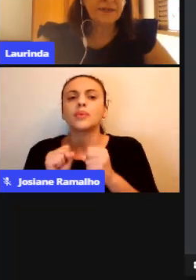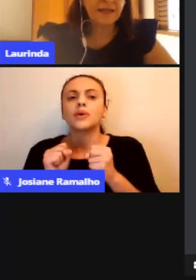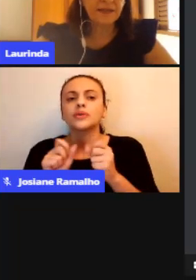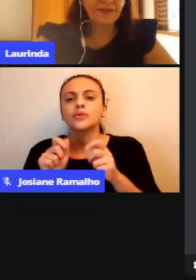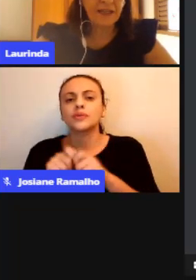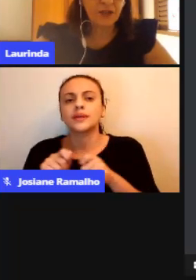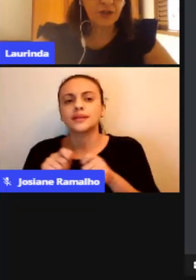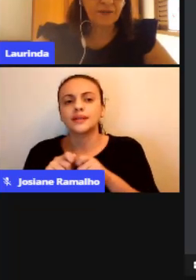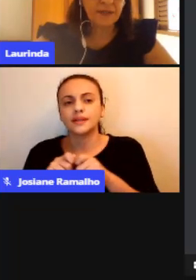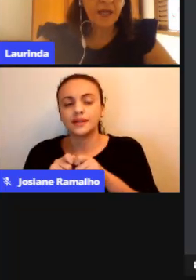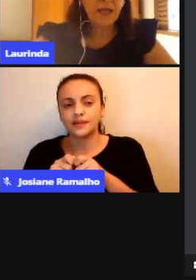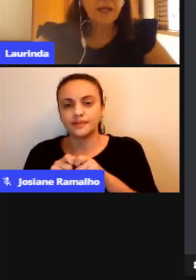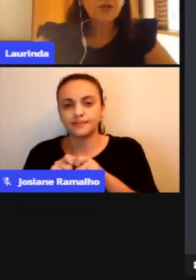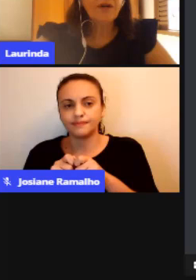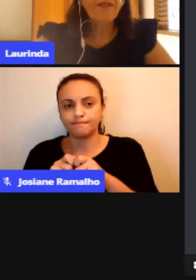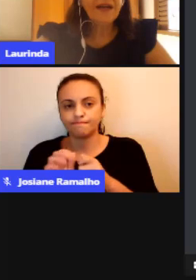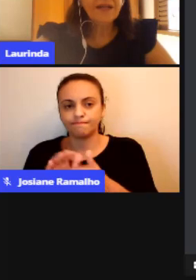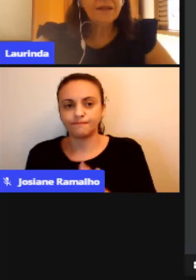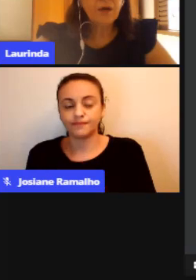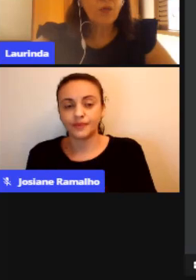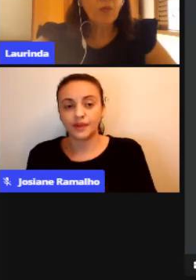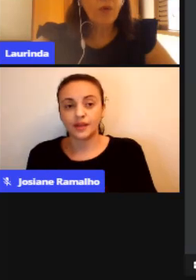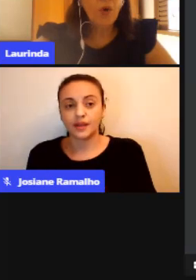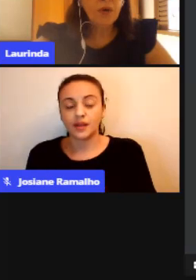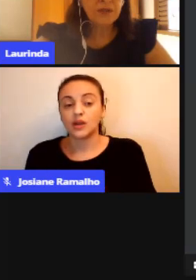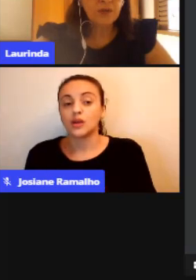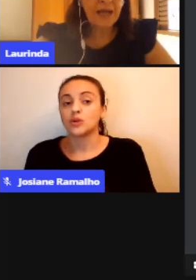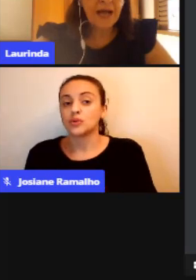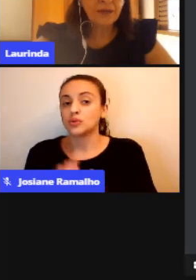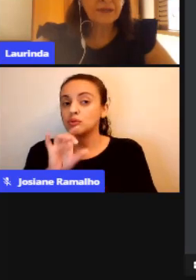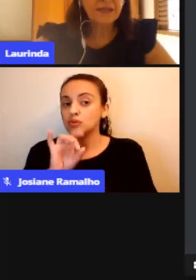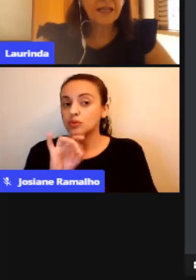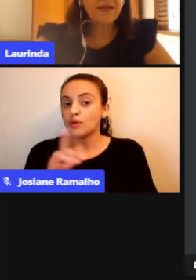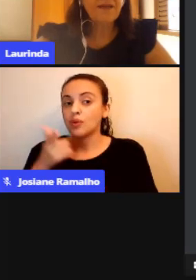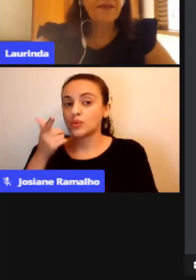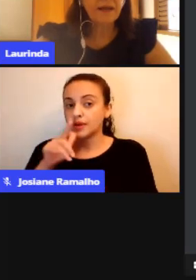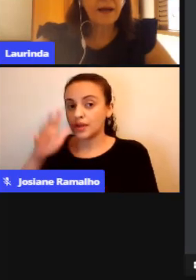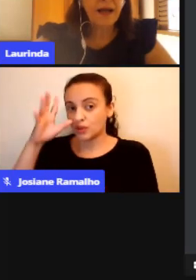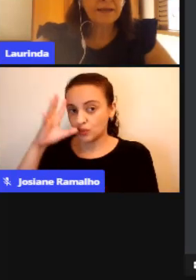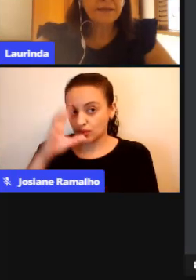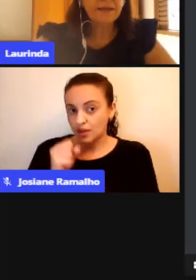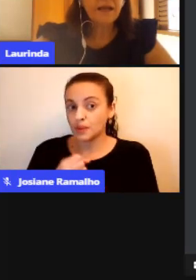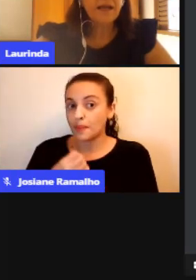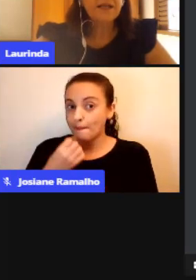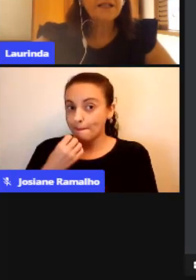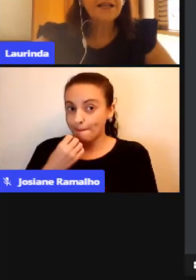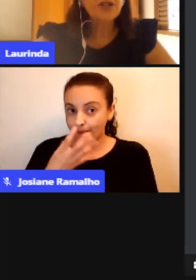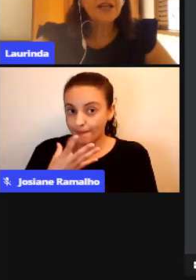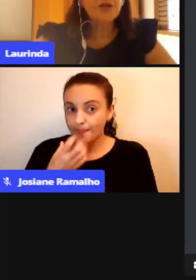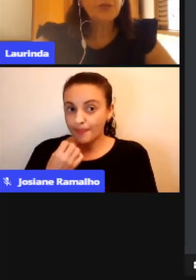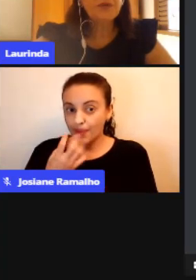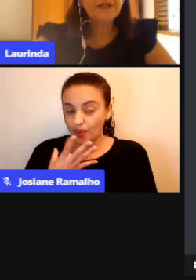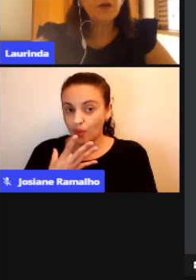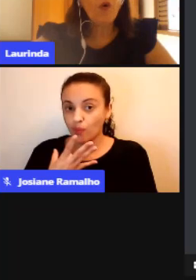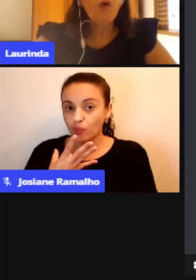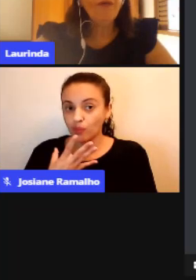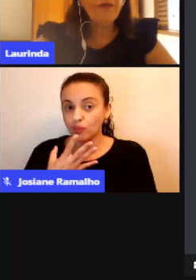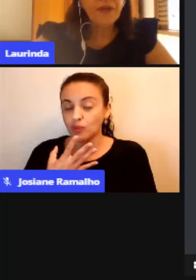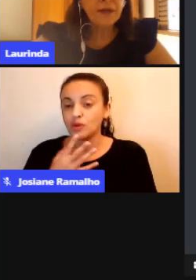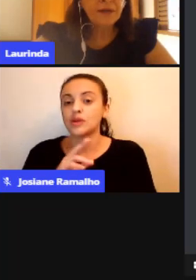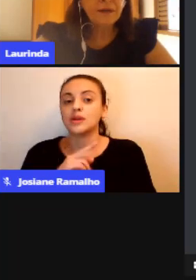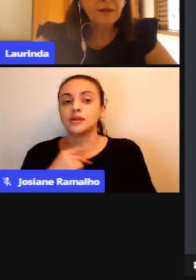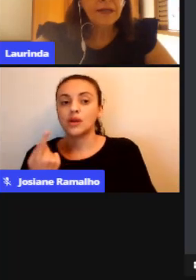dessas atividades avaliativas. Só vai ter um bom resultado, ser eficaz, se a gente